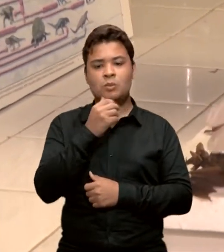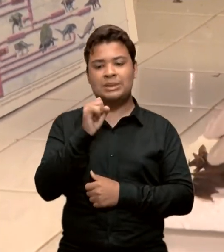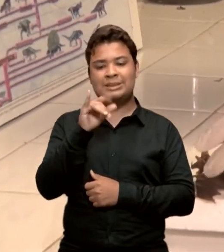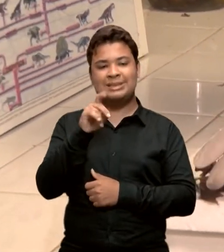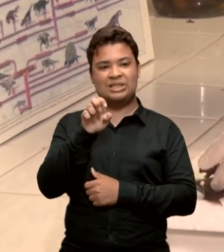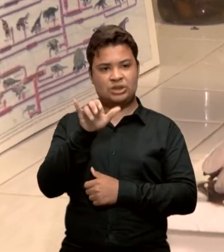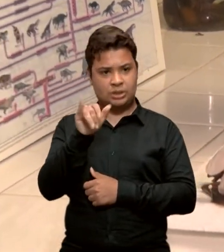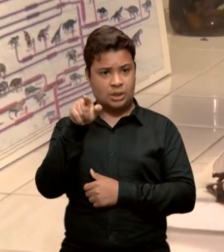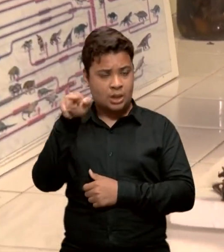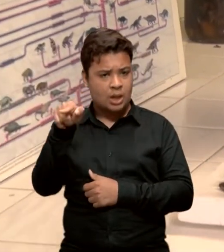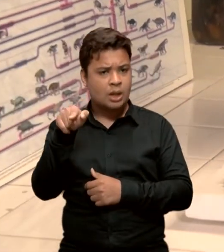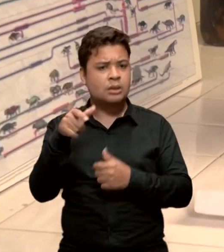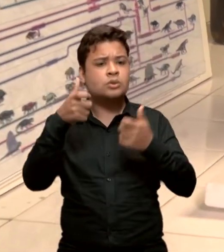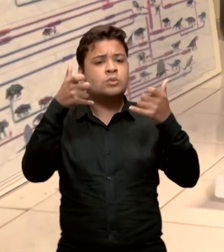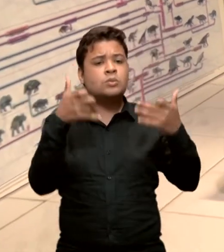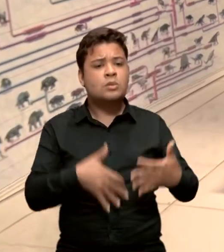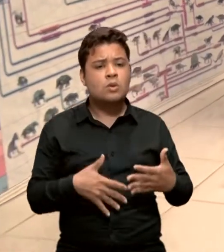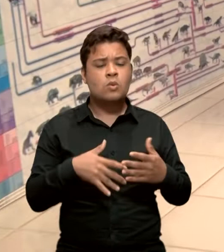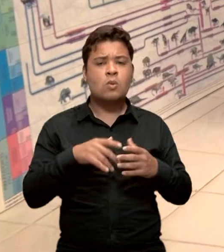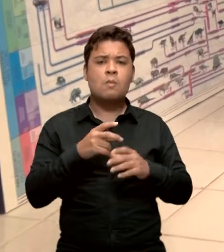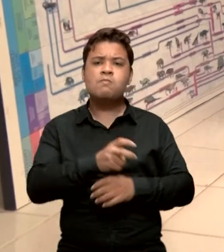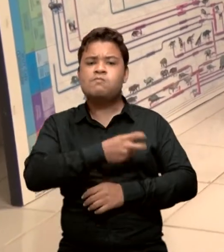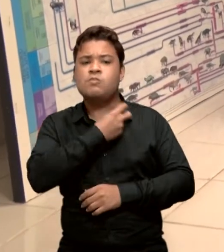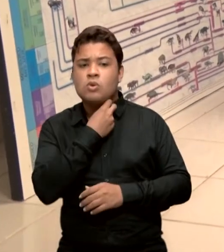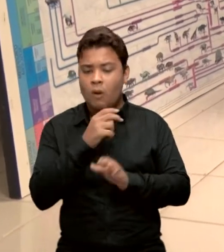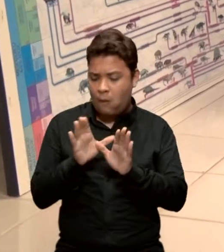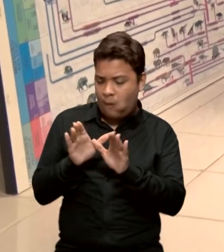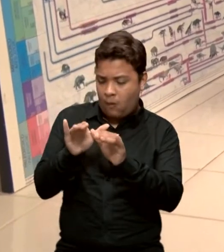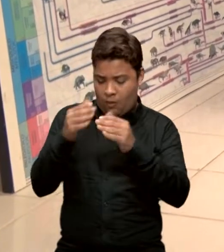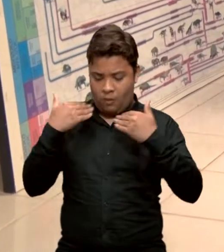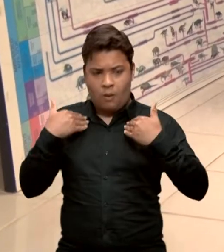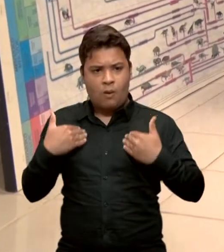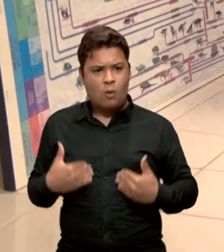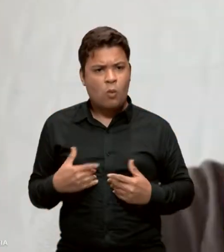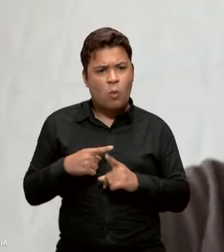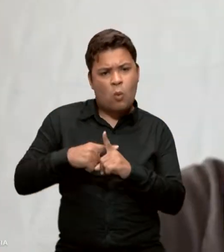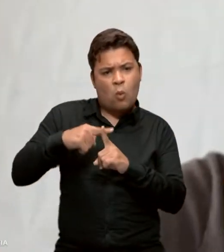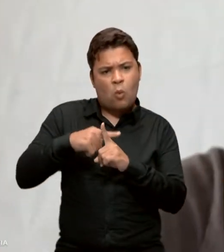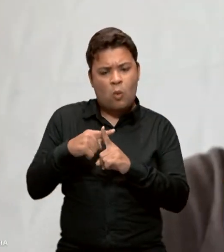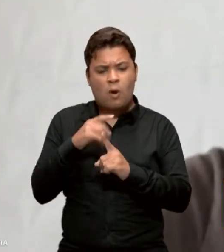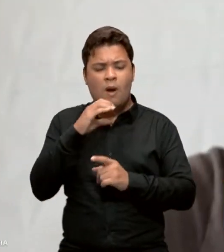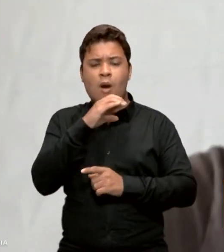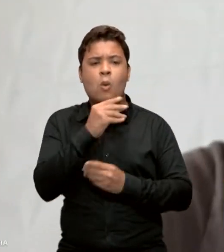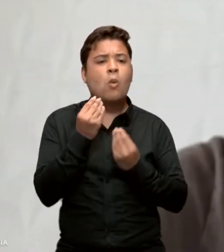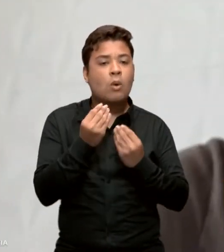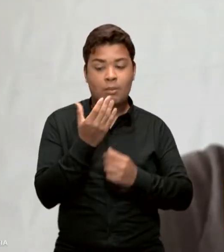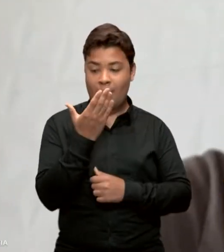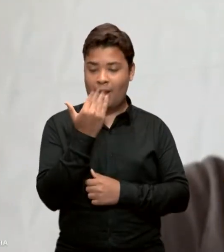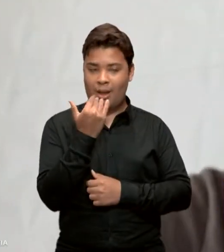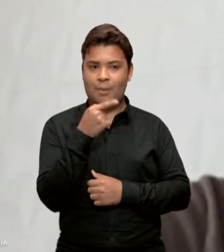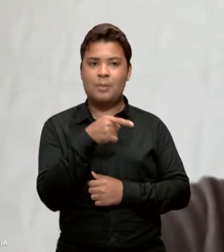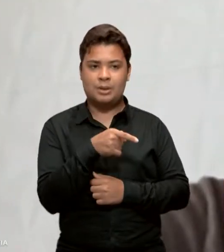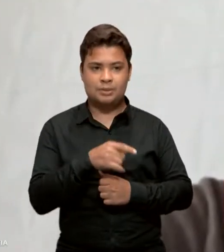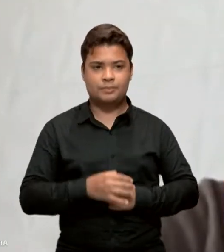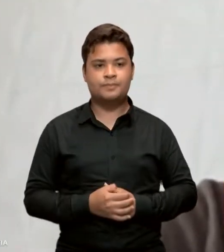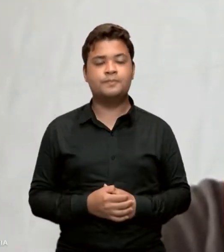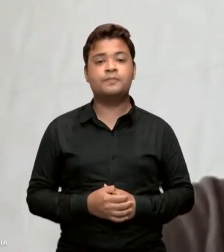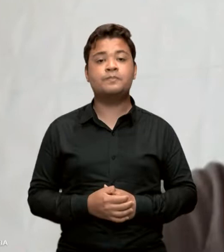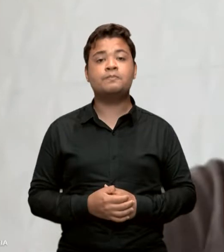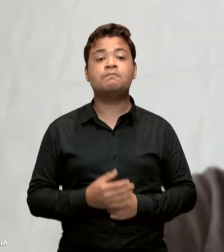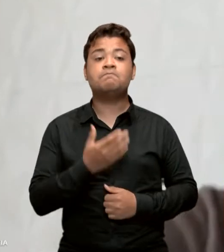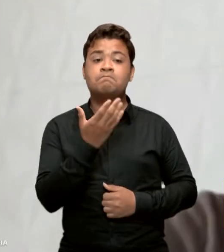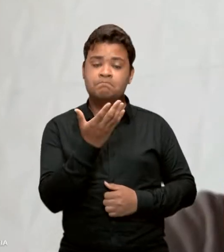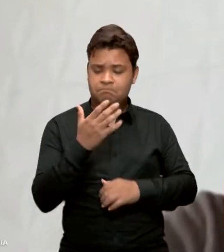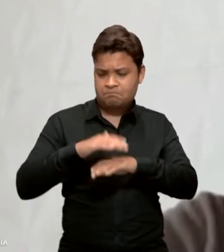que os morcegos usam para regular a temperatura do corpo é pela alimentação. Então, a pesquisa estava